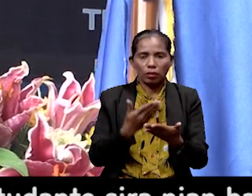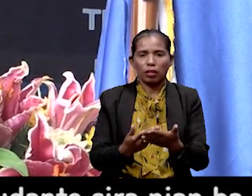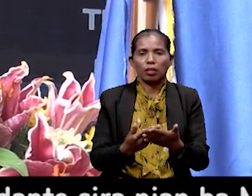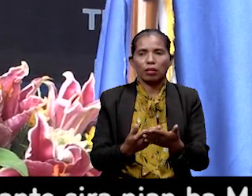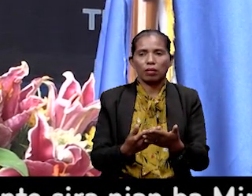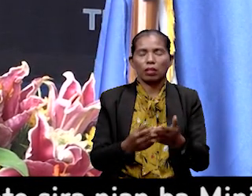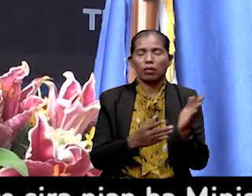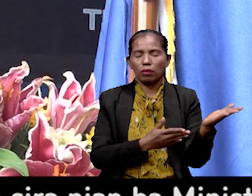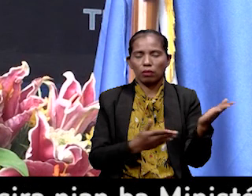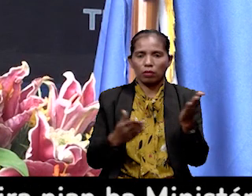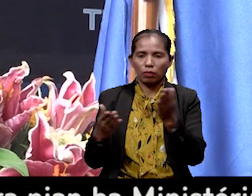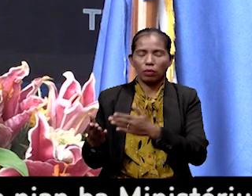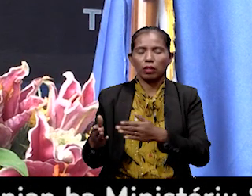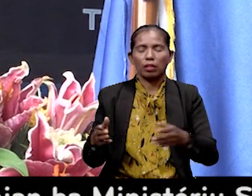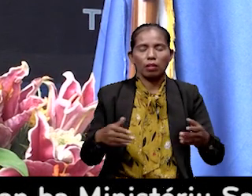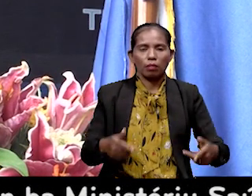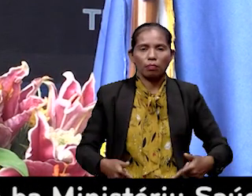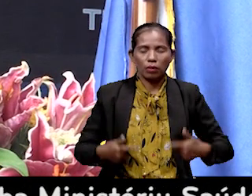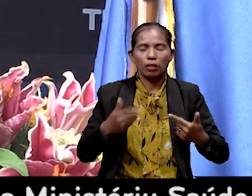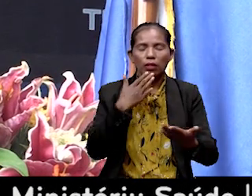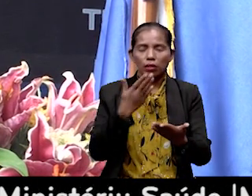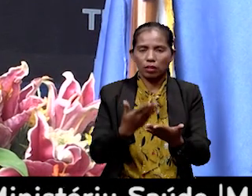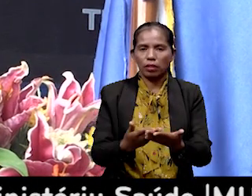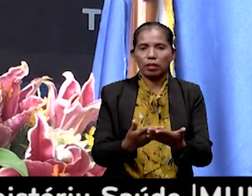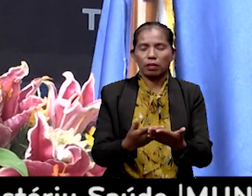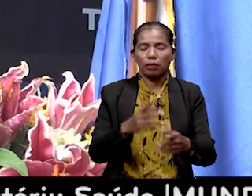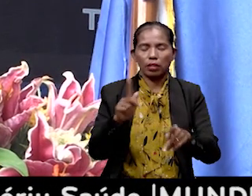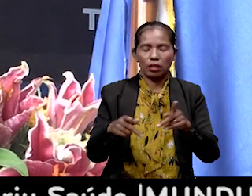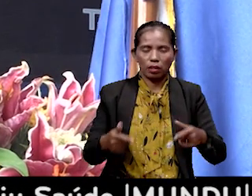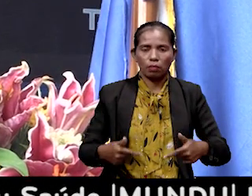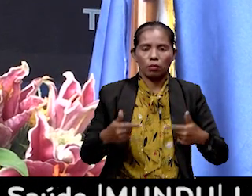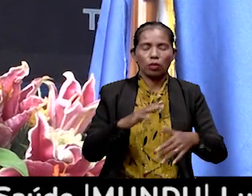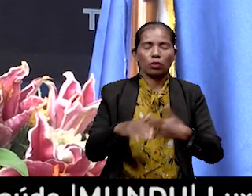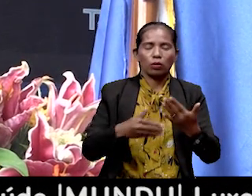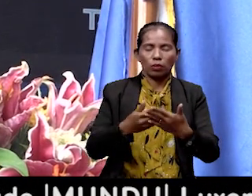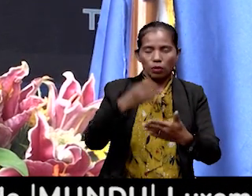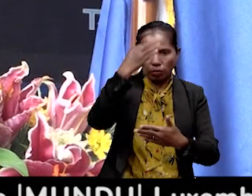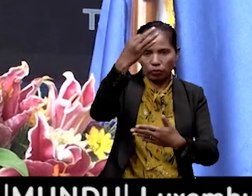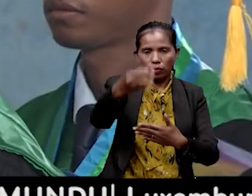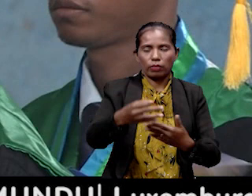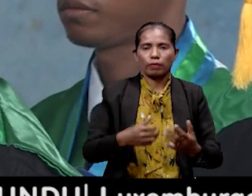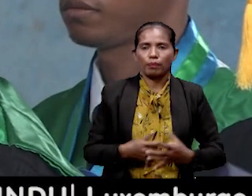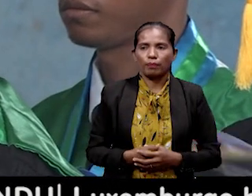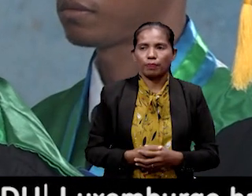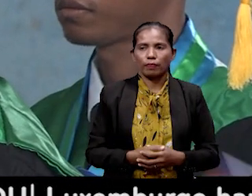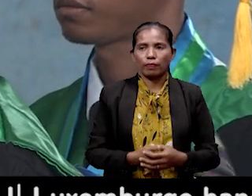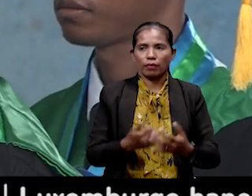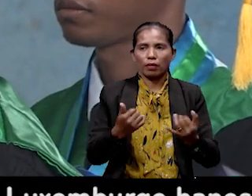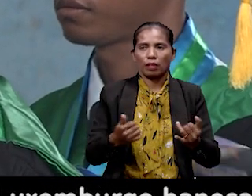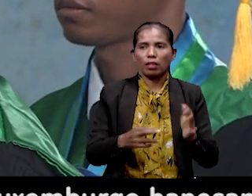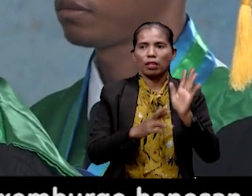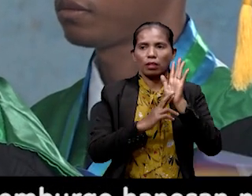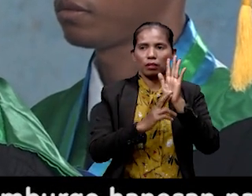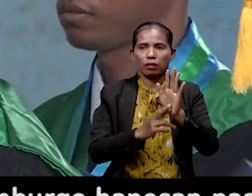a dolor e prosperidade, a Itália Mouris para o futuro oriente. Nunemos